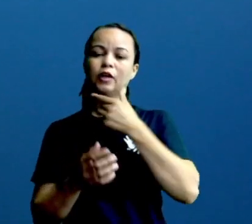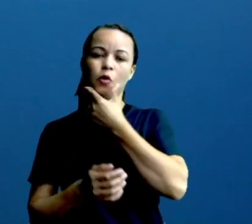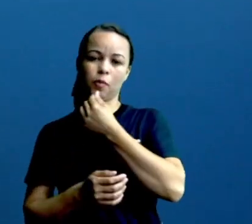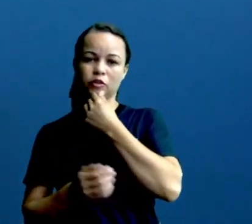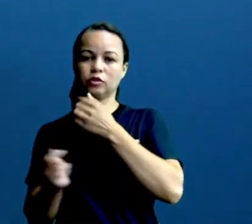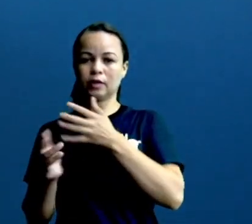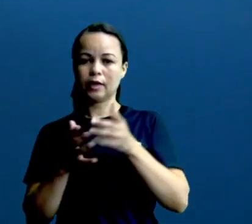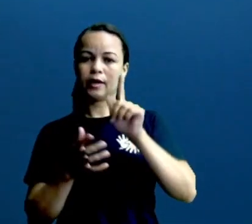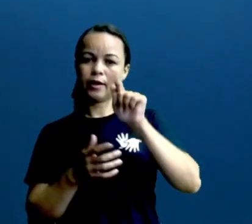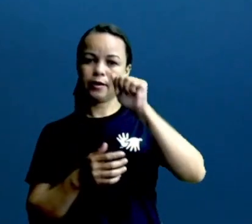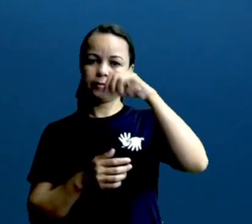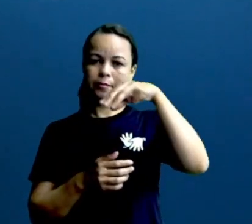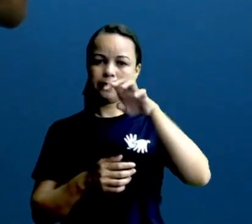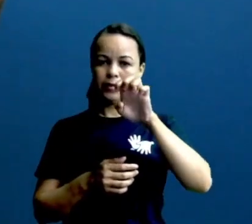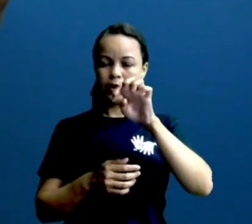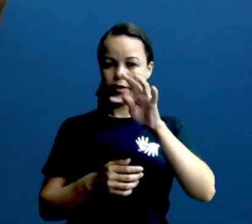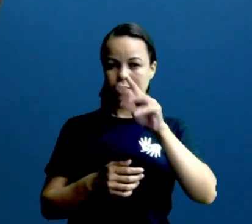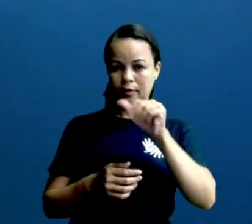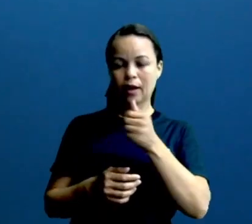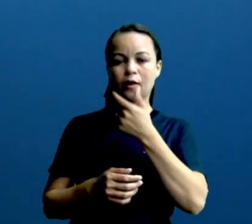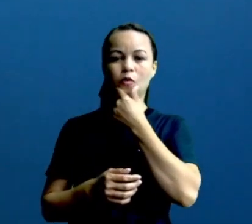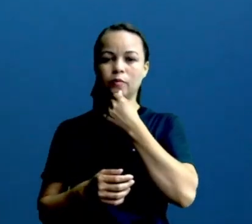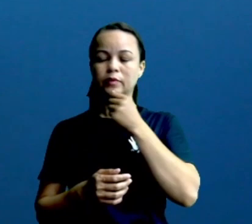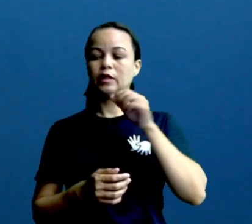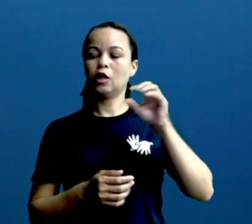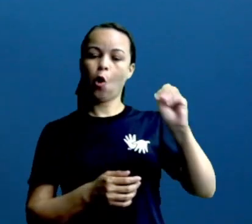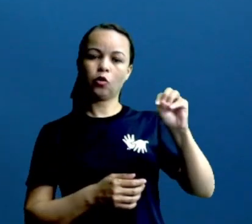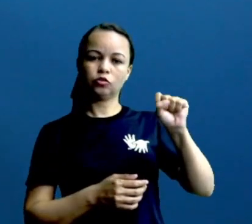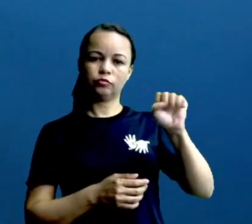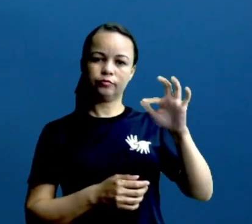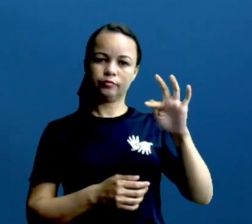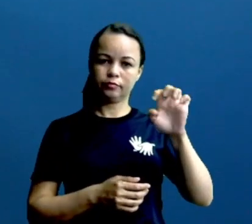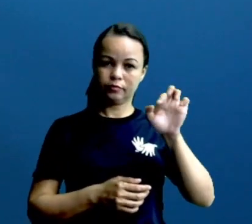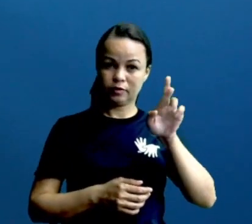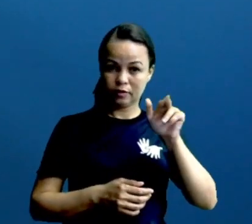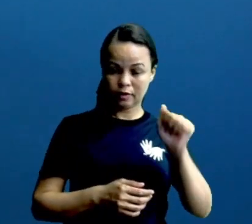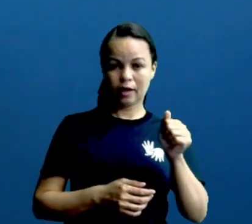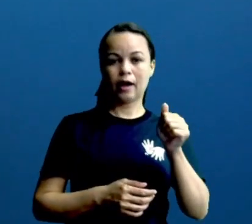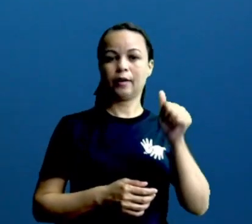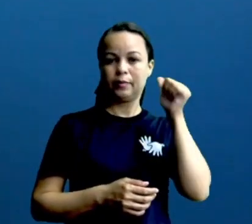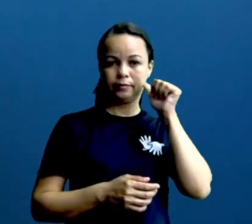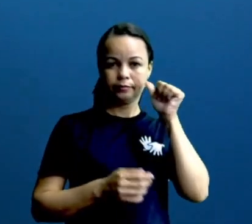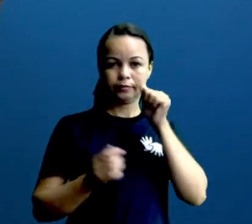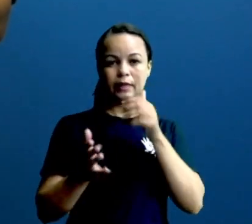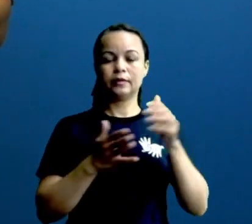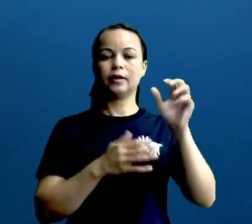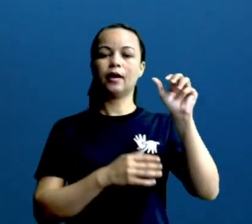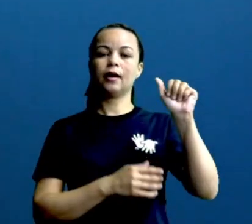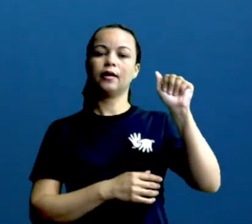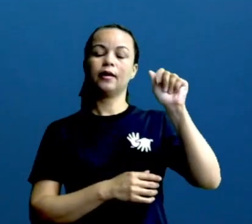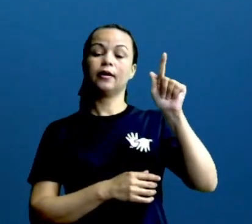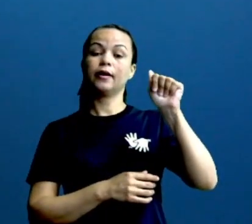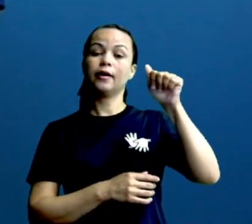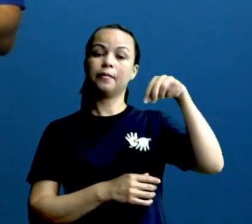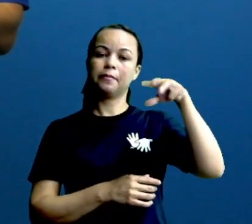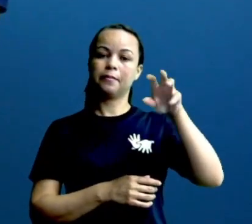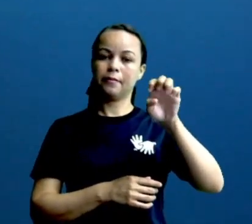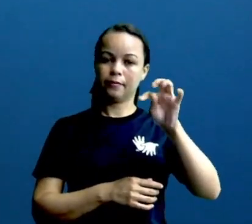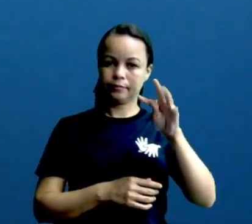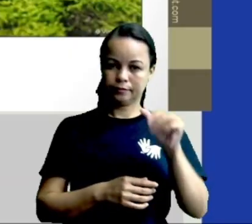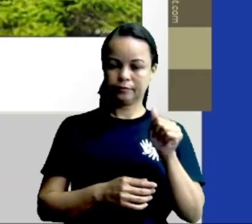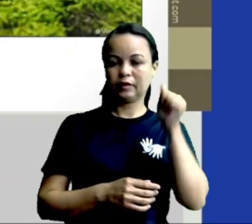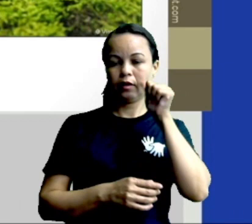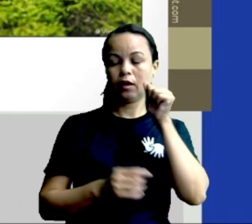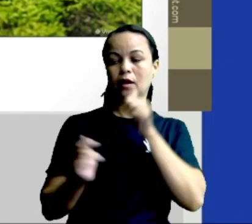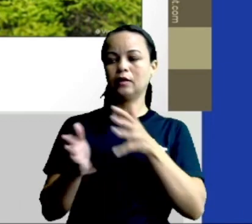Anterozoide, gameta masculino, oosfera, gameta feminino. E aqui, ó, só para salientar para vocês, só reforçando essas informações, abre essa imagem aí,